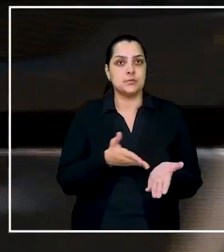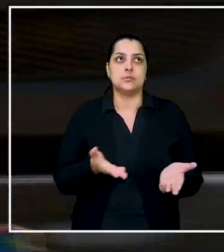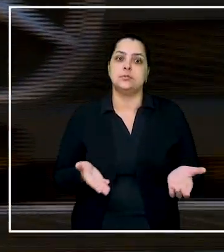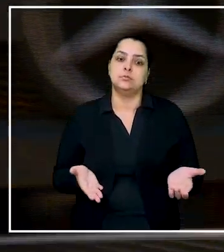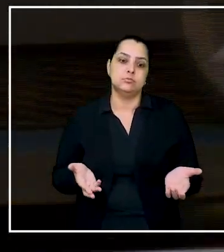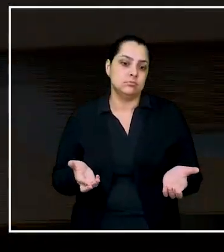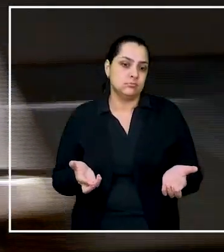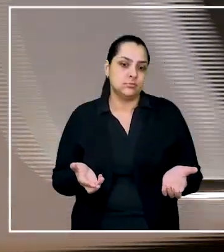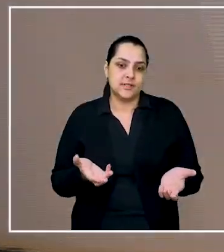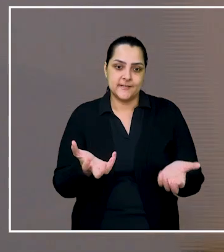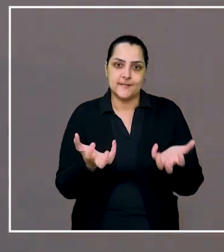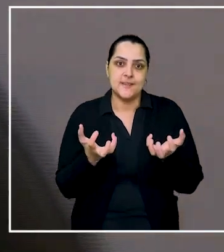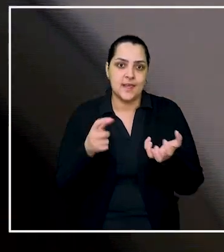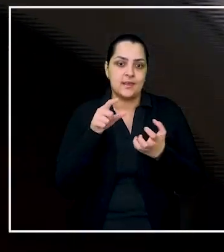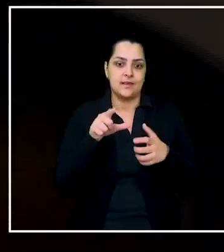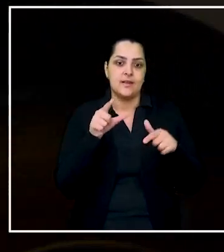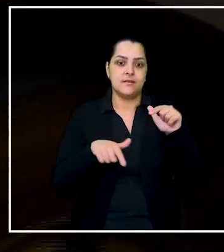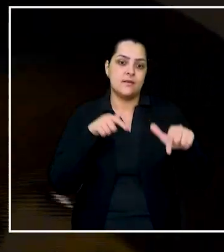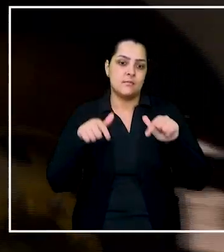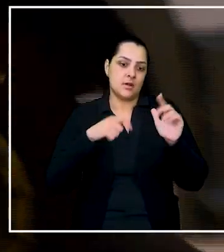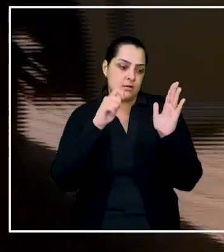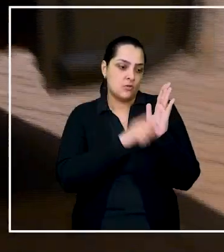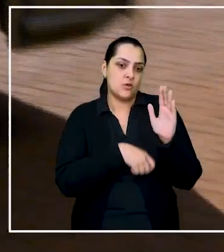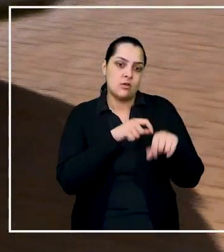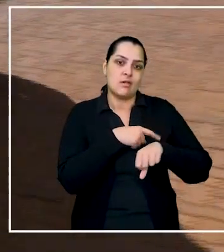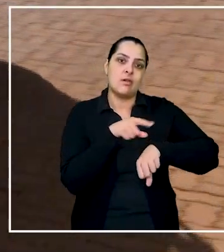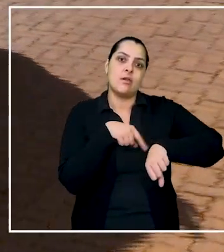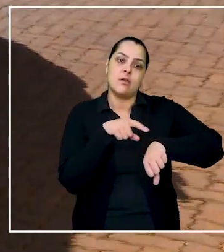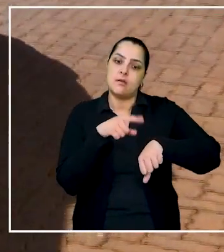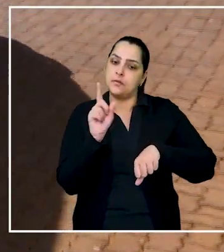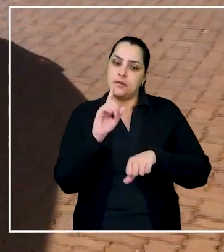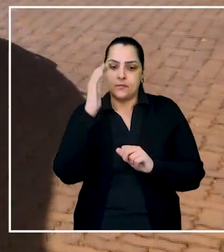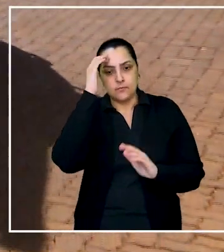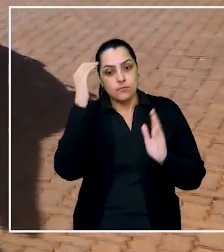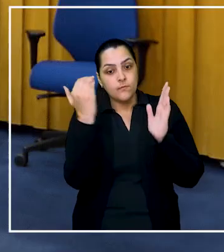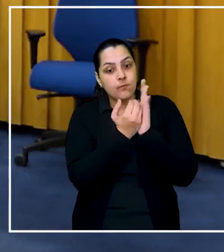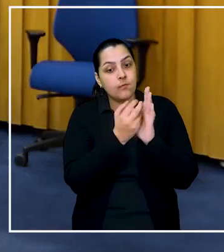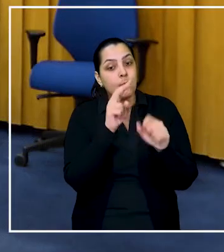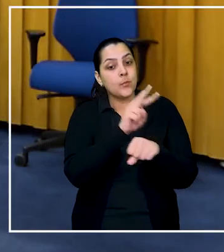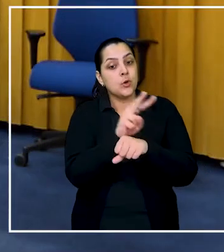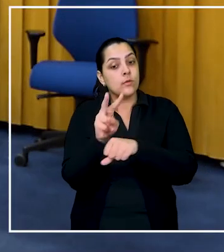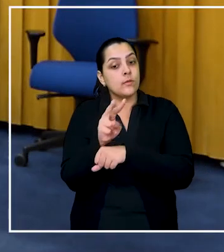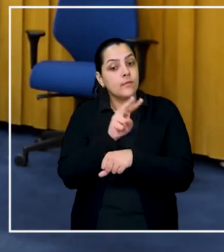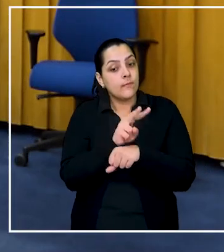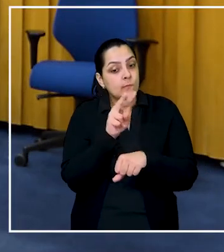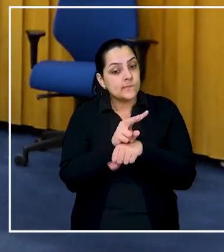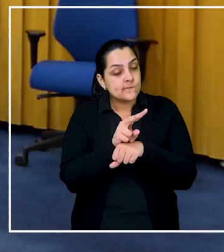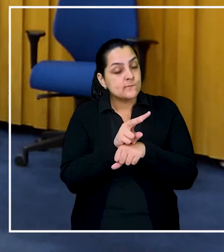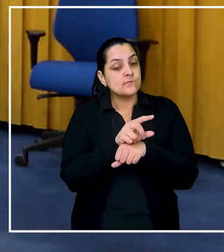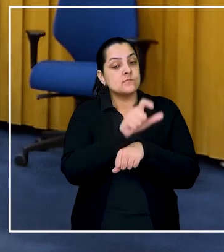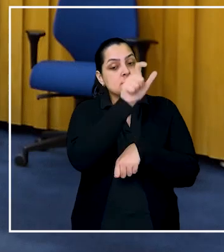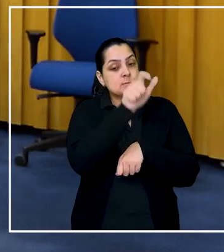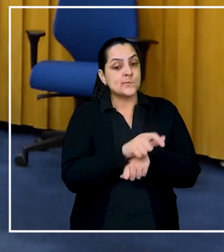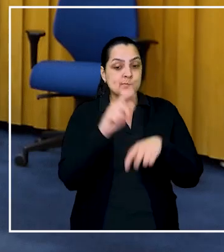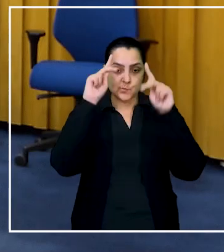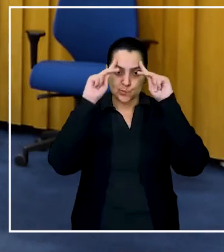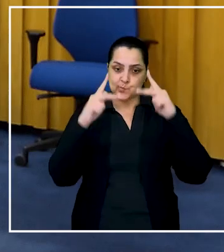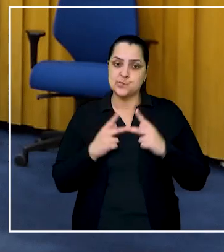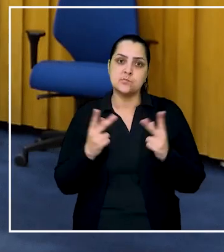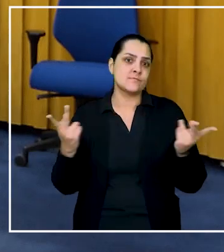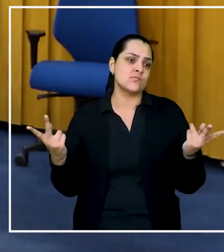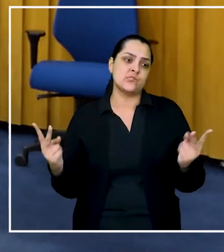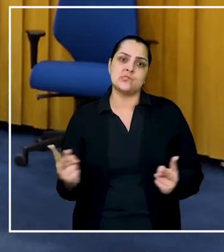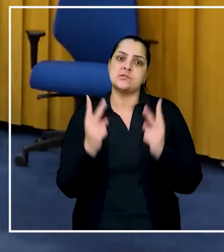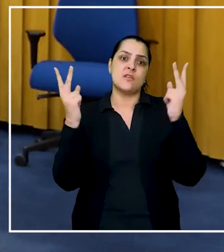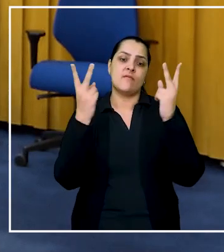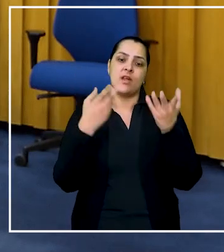cobrança sobre a jornada contratual a ser cumprida e como proteção do ser